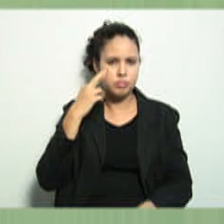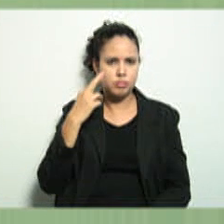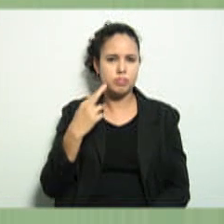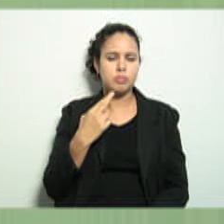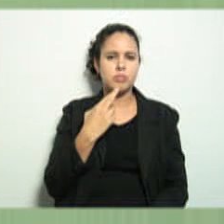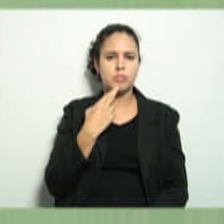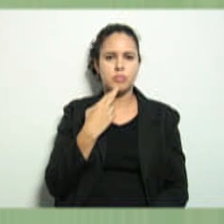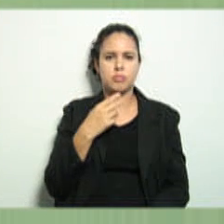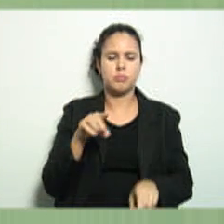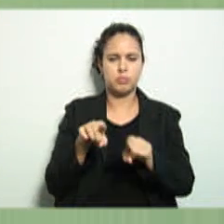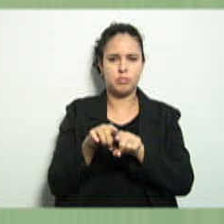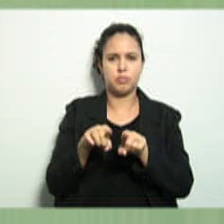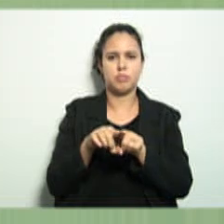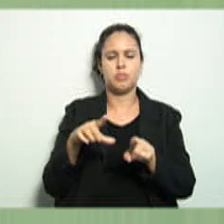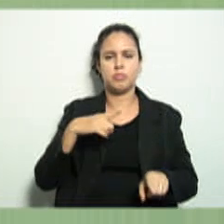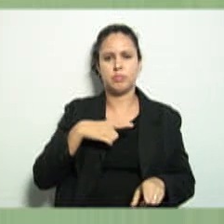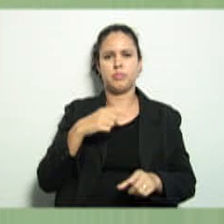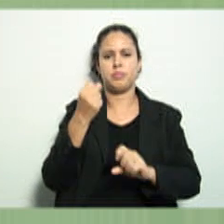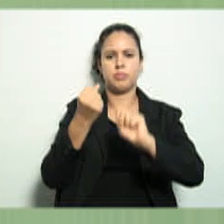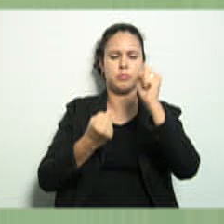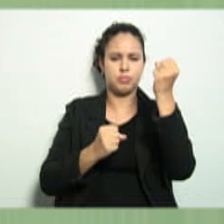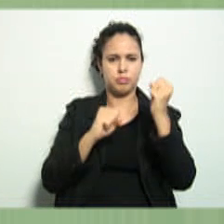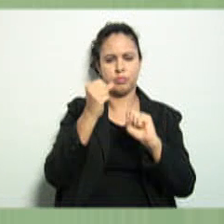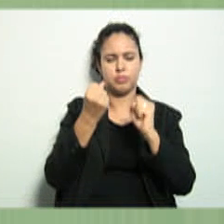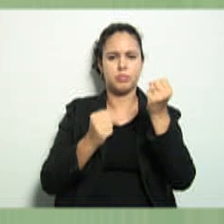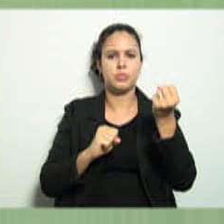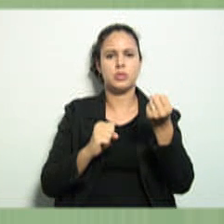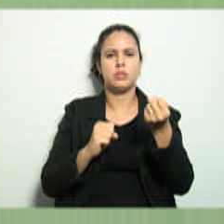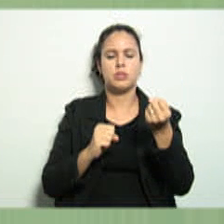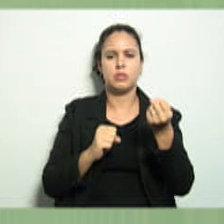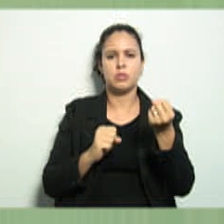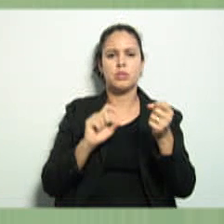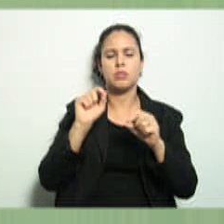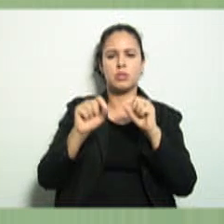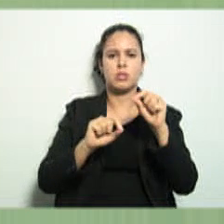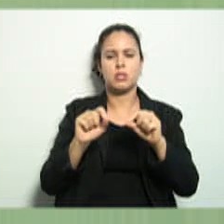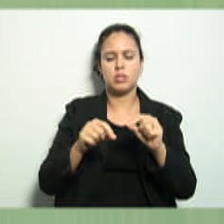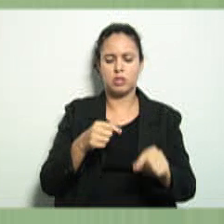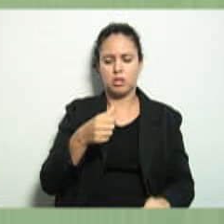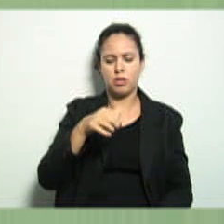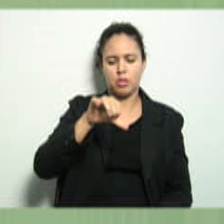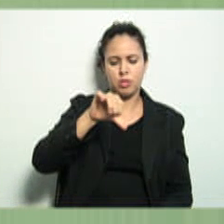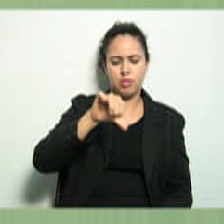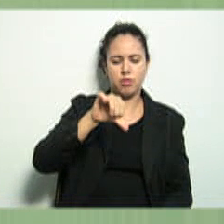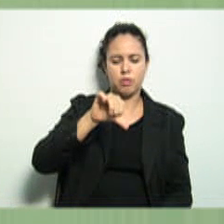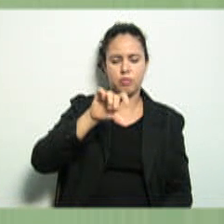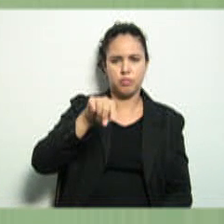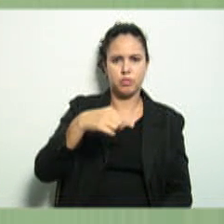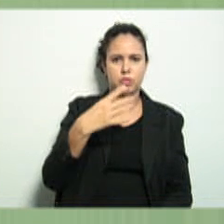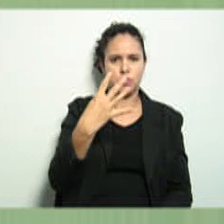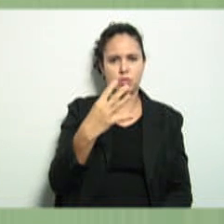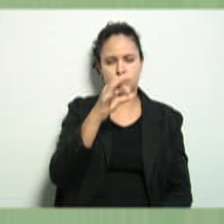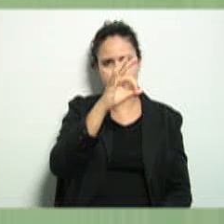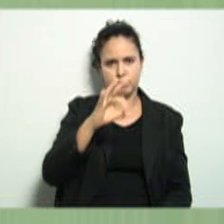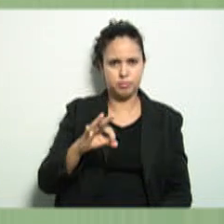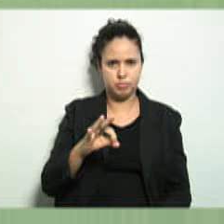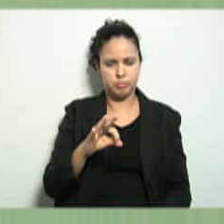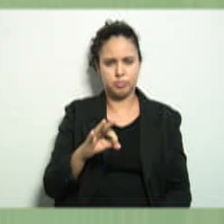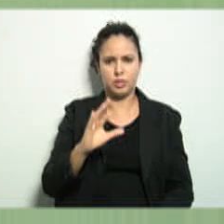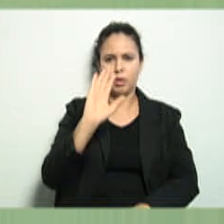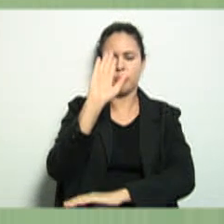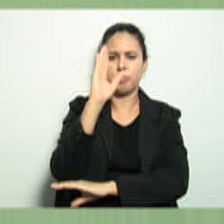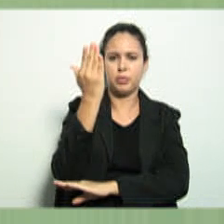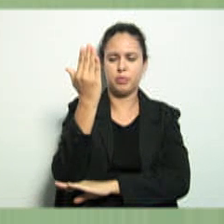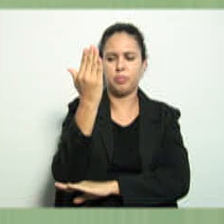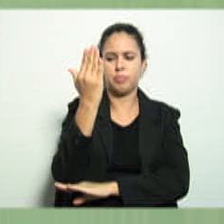indústrias, serviços industriais de utilidade pública, com 9,4%. A madeira, olha